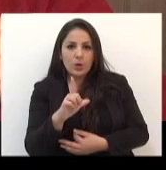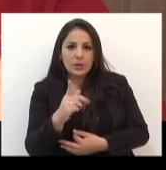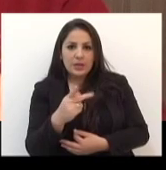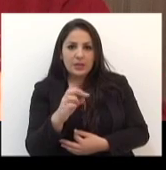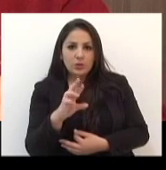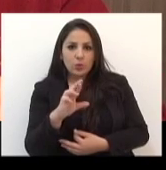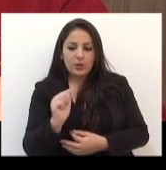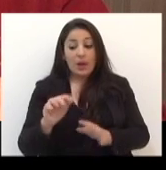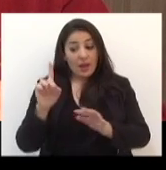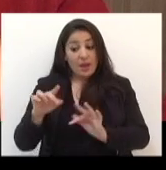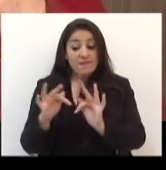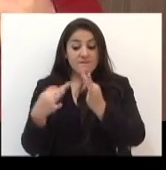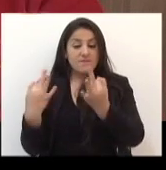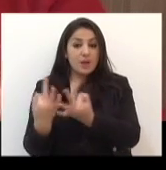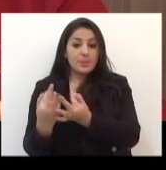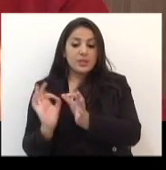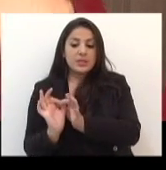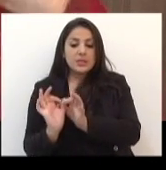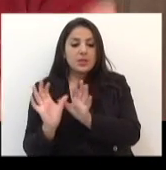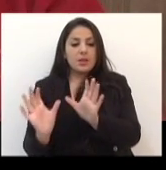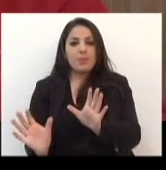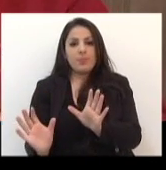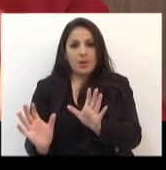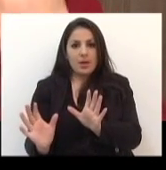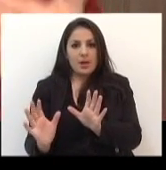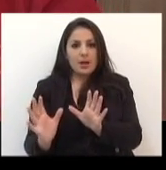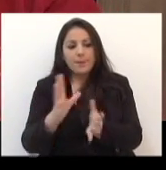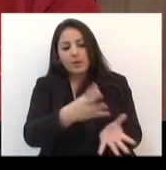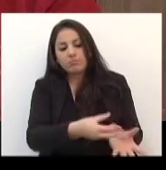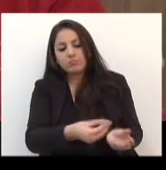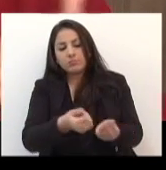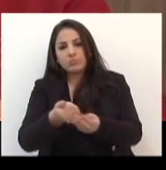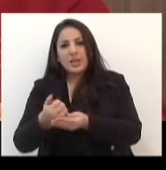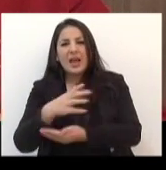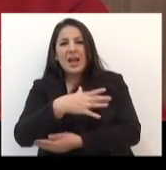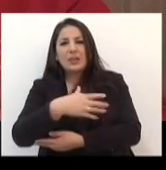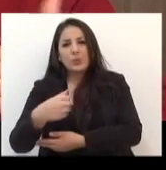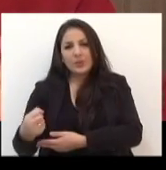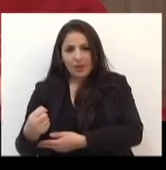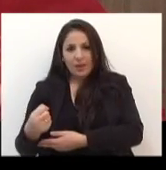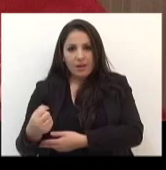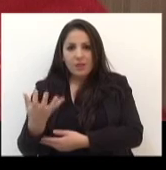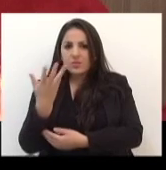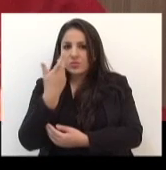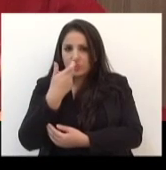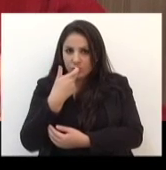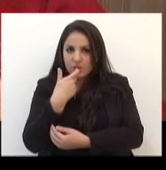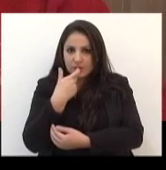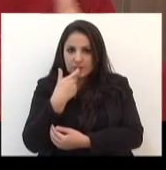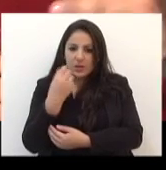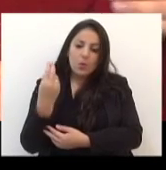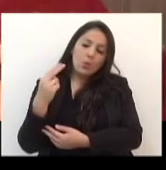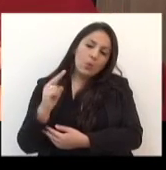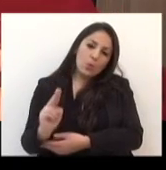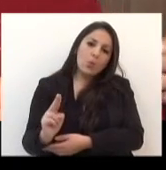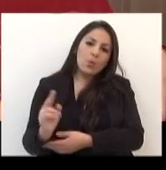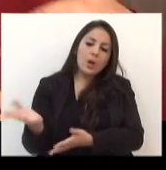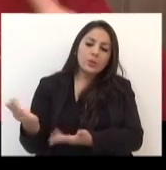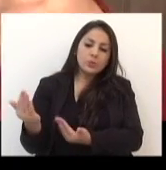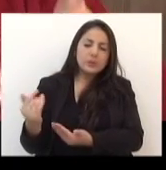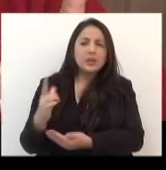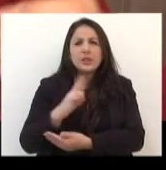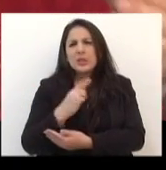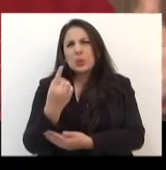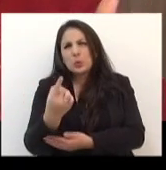que se habilitam, se cadastram e depois de habilitadas podem acolher uma das crianças ou adolescentes, que irão 1